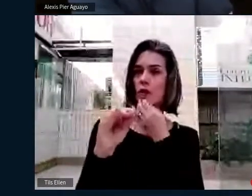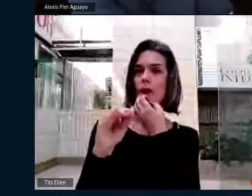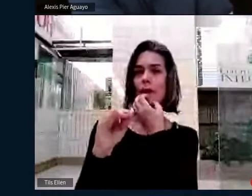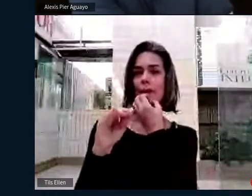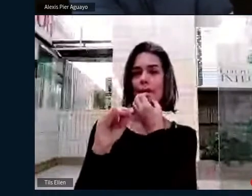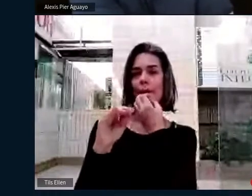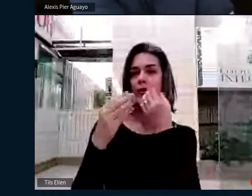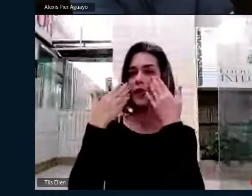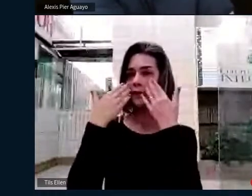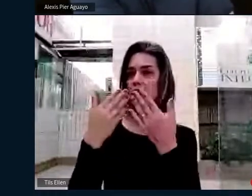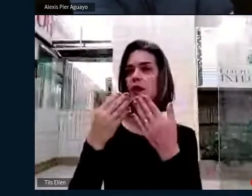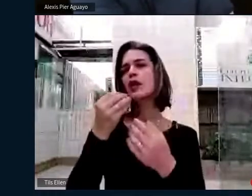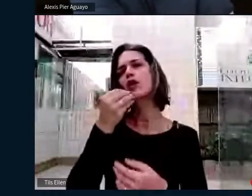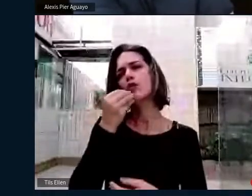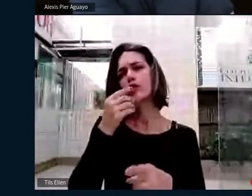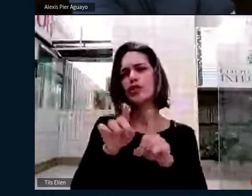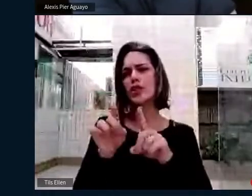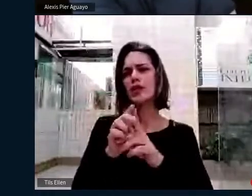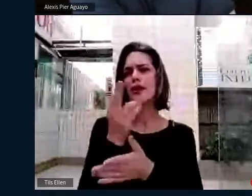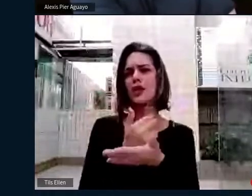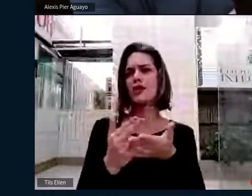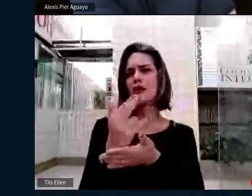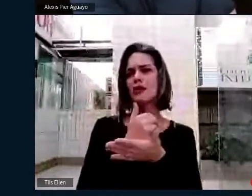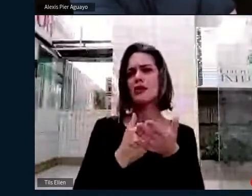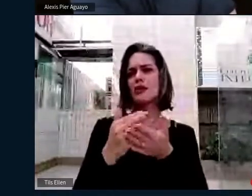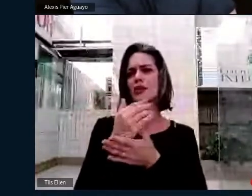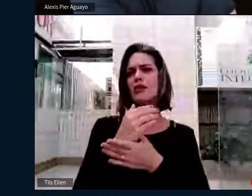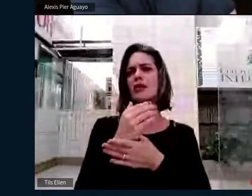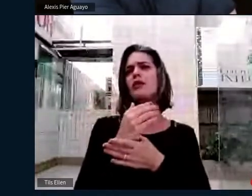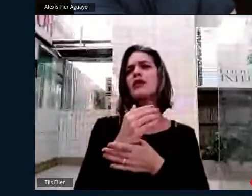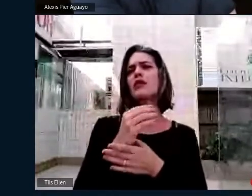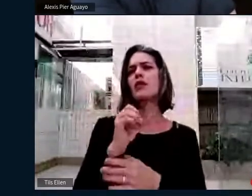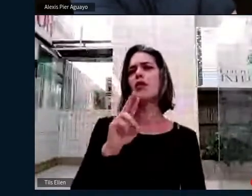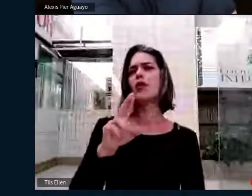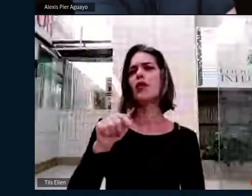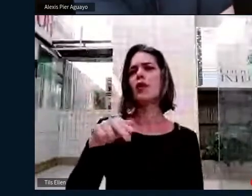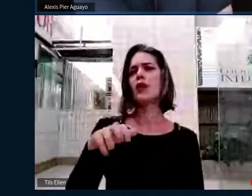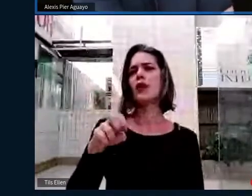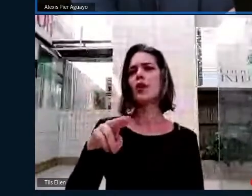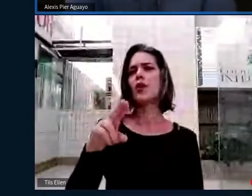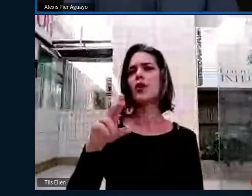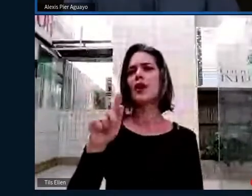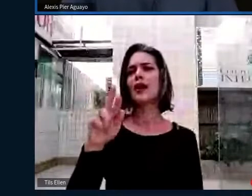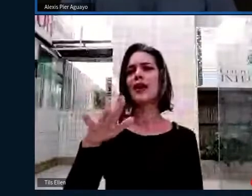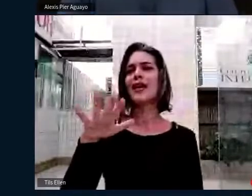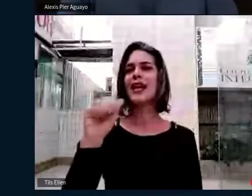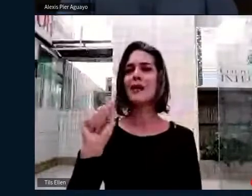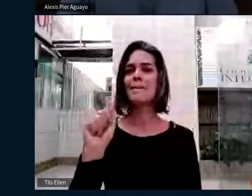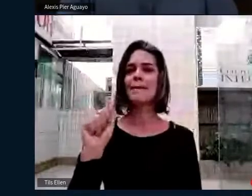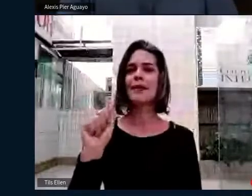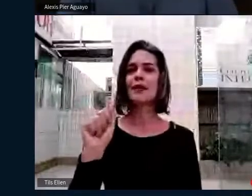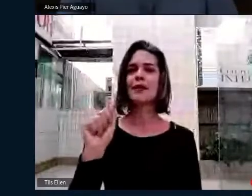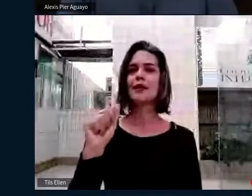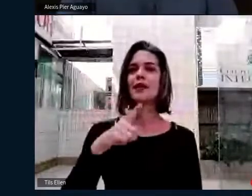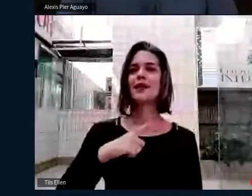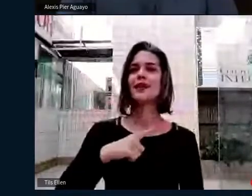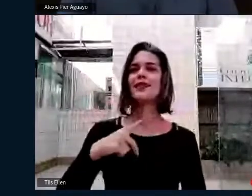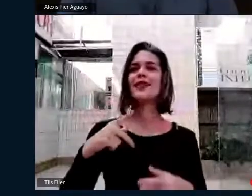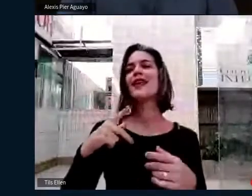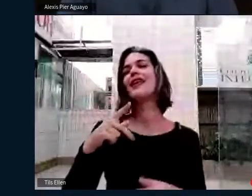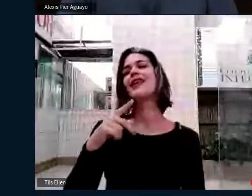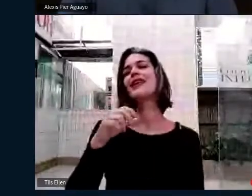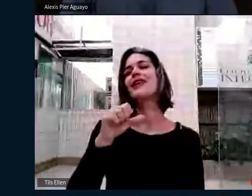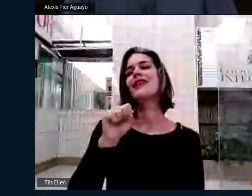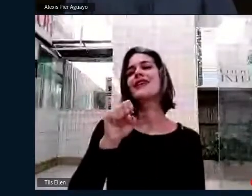colocar aqui nessa ilustração do organograma da estrutura, essa setinha vermelha, onde está